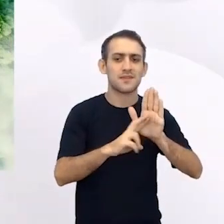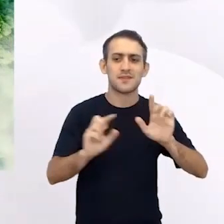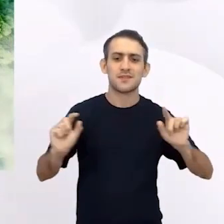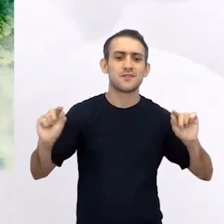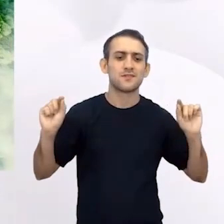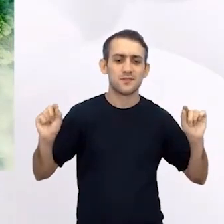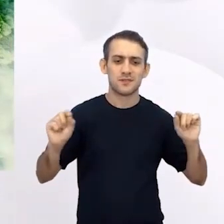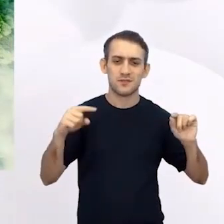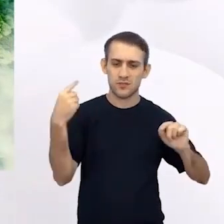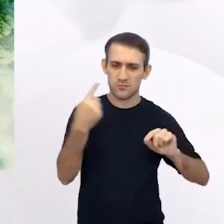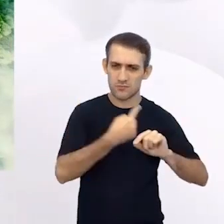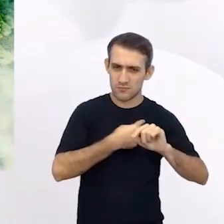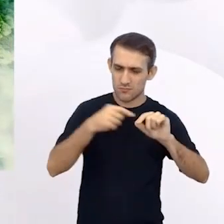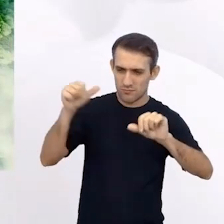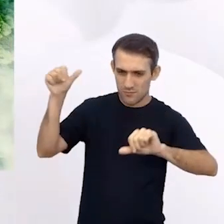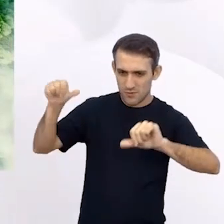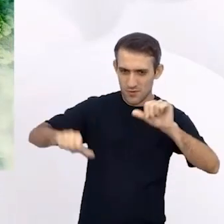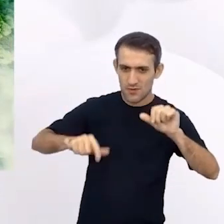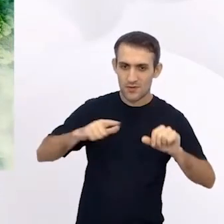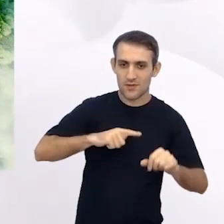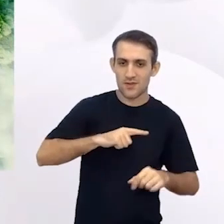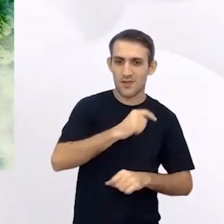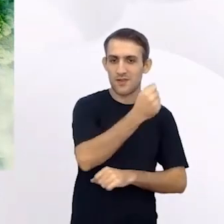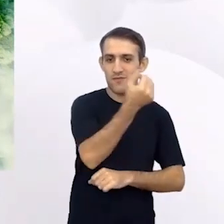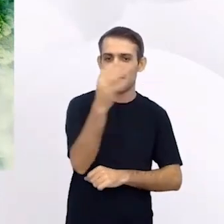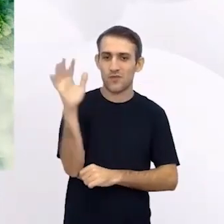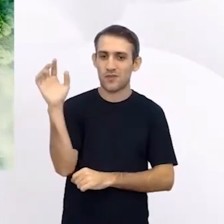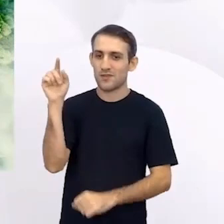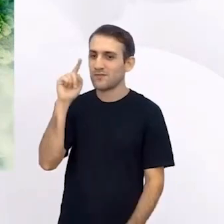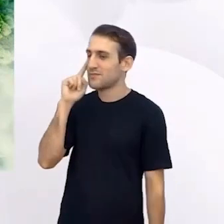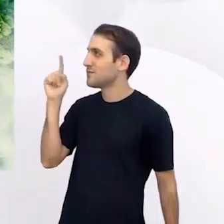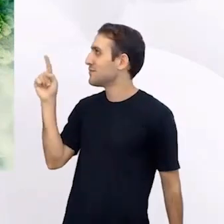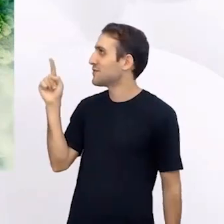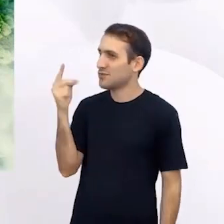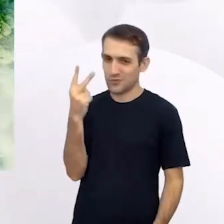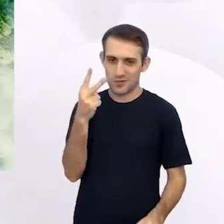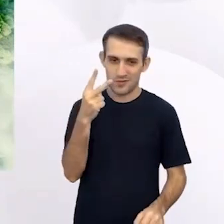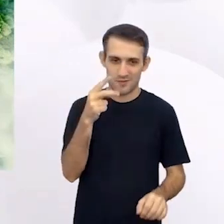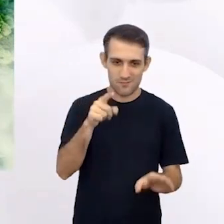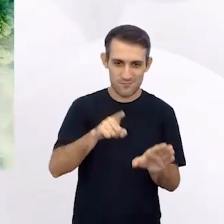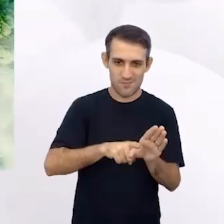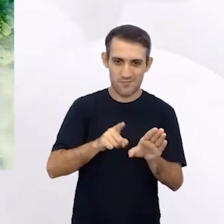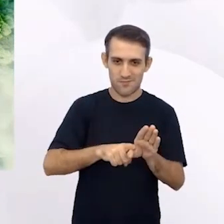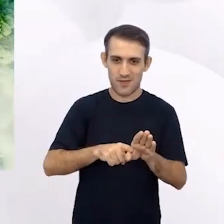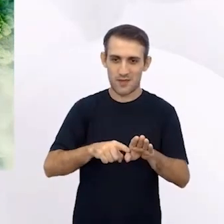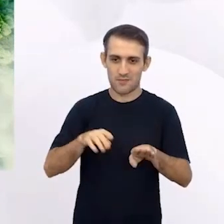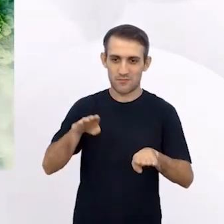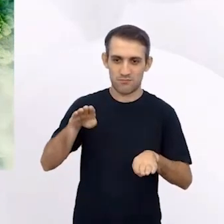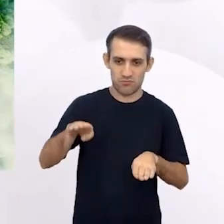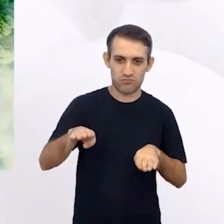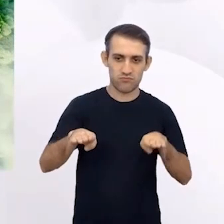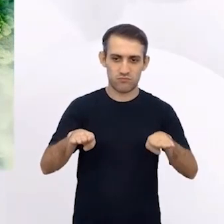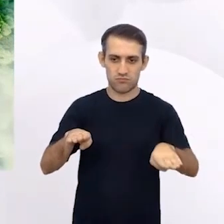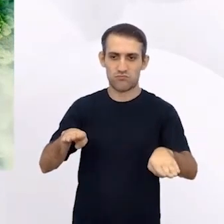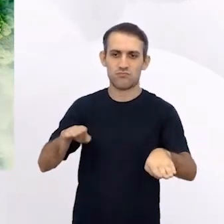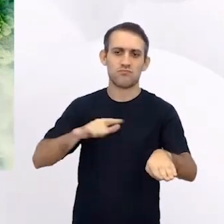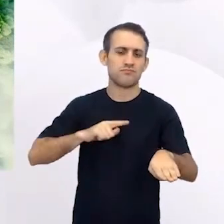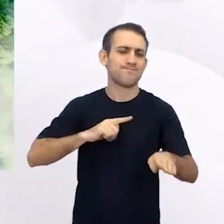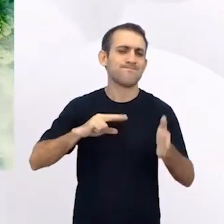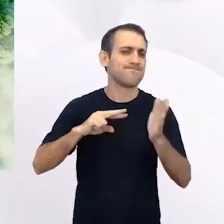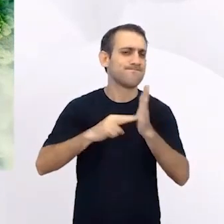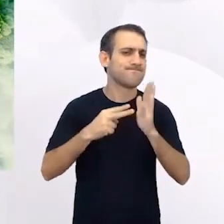se analisarmos assim, nós temos uma floresta e uma pegada, né? Duas pegadas. O que